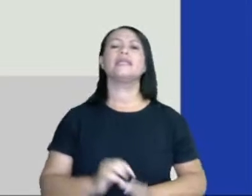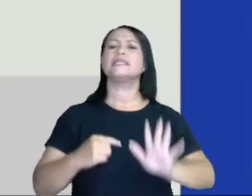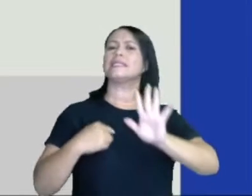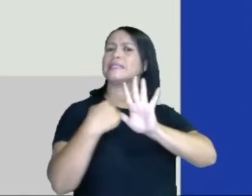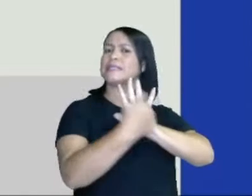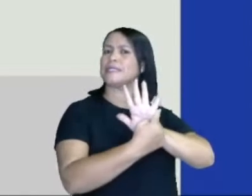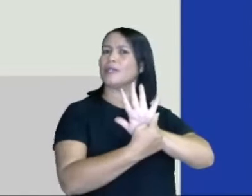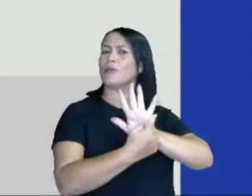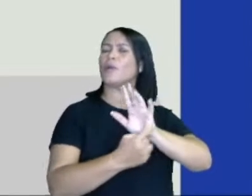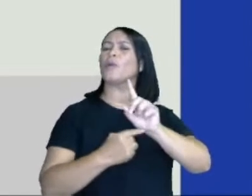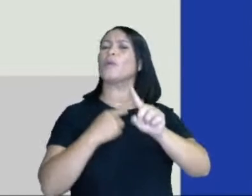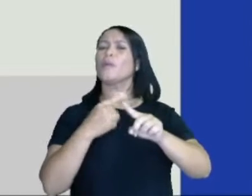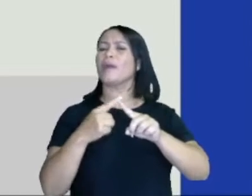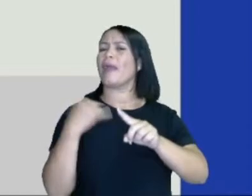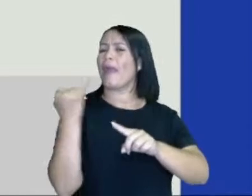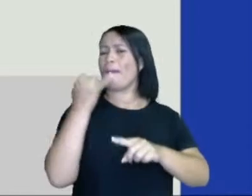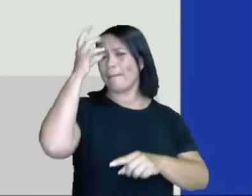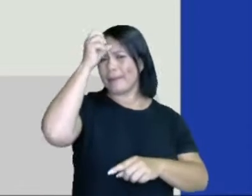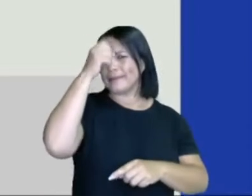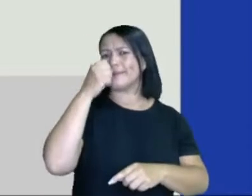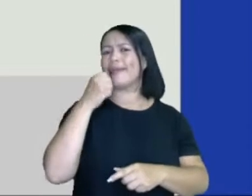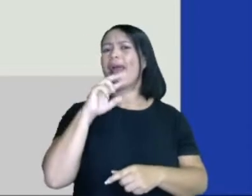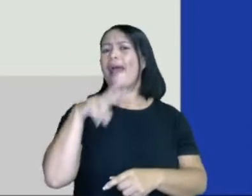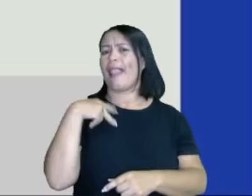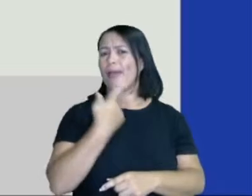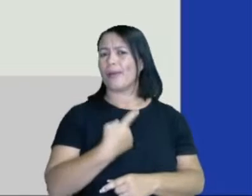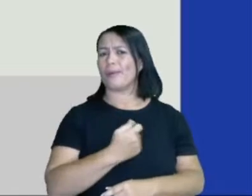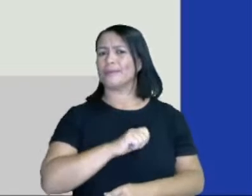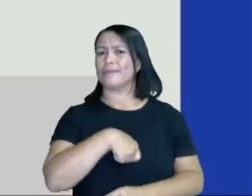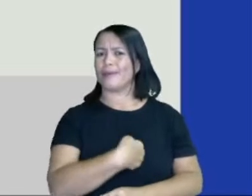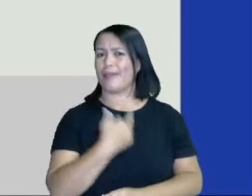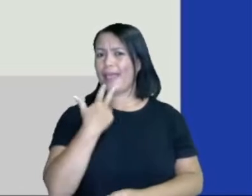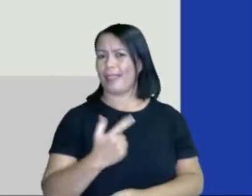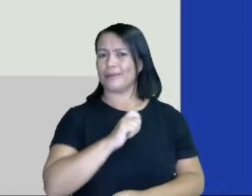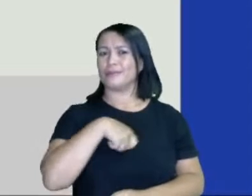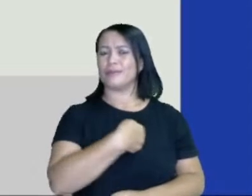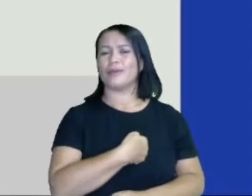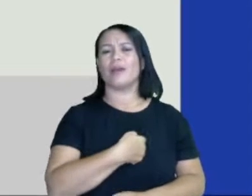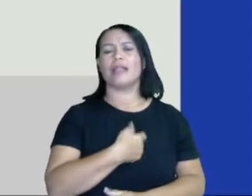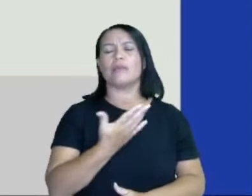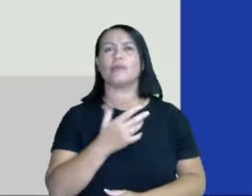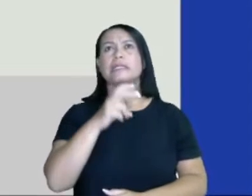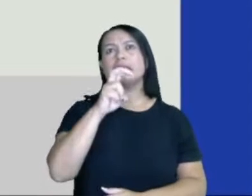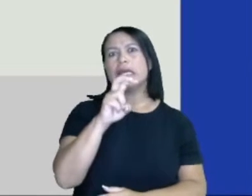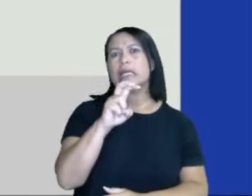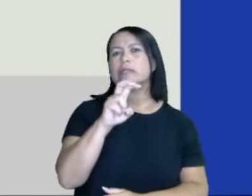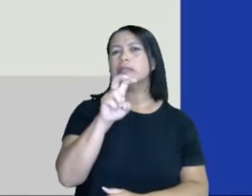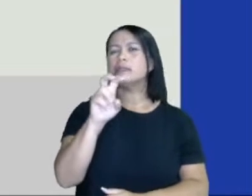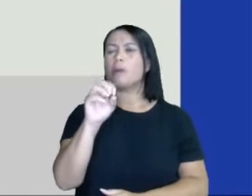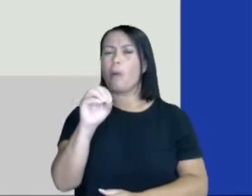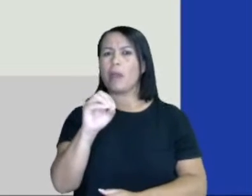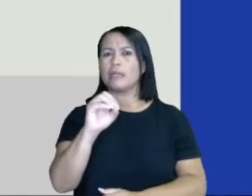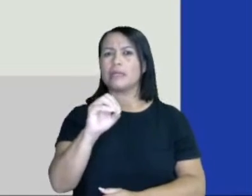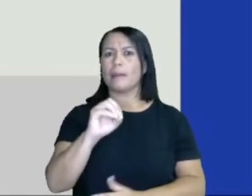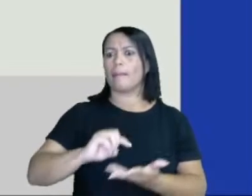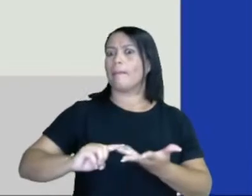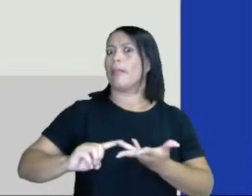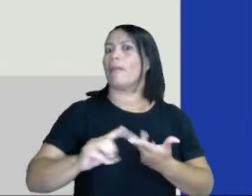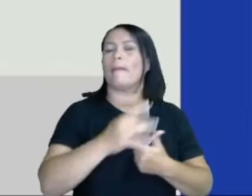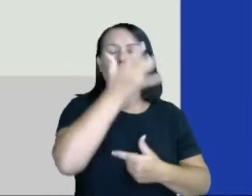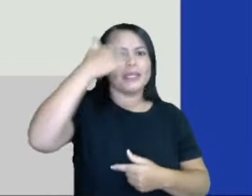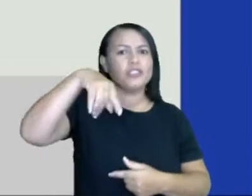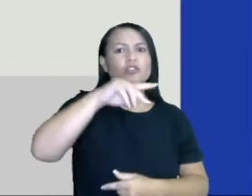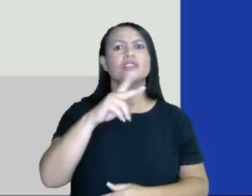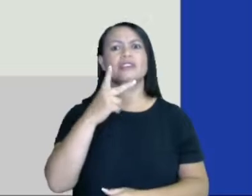5 motivos para a gente aprender a língua espanhola. 550 milhões de pessoas no mundo falam a língua espanhola. O espanhol é uma das